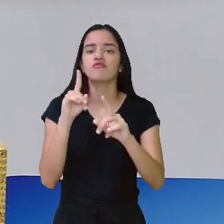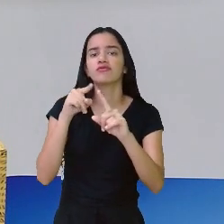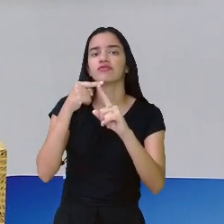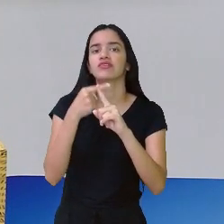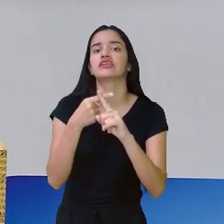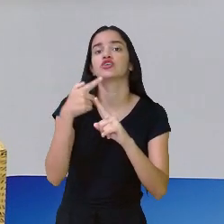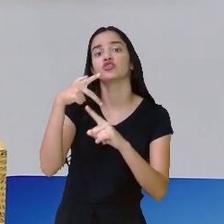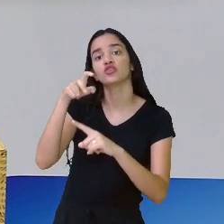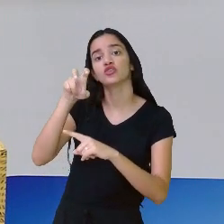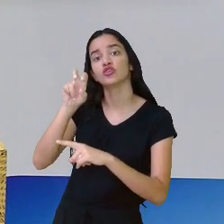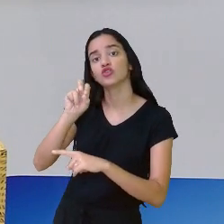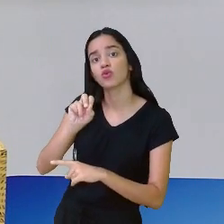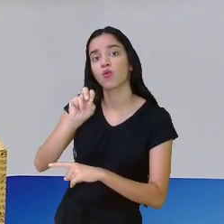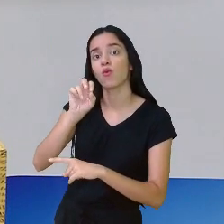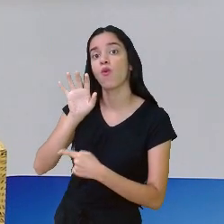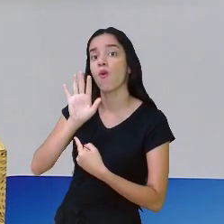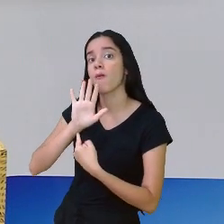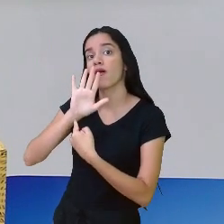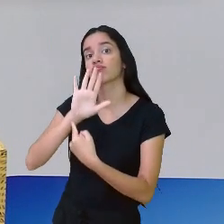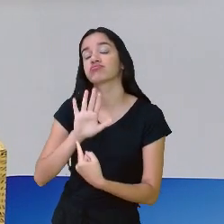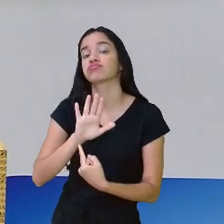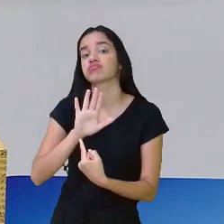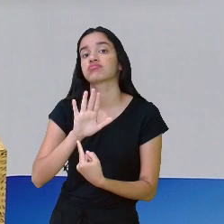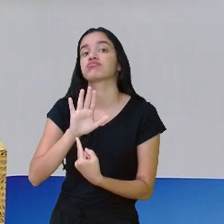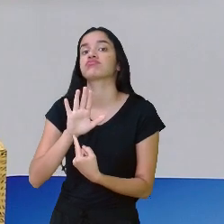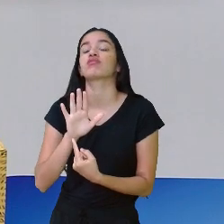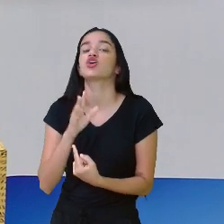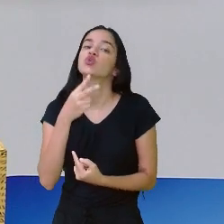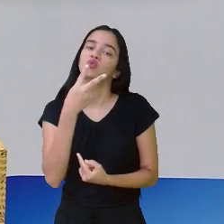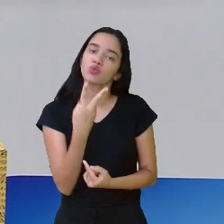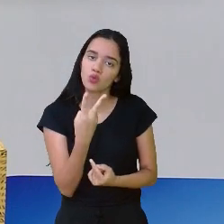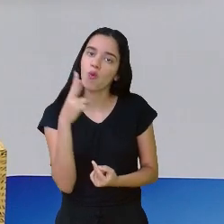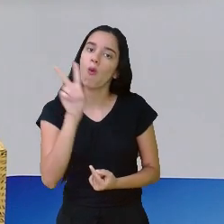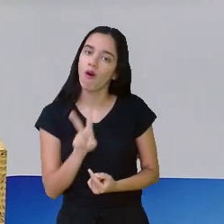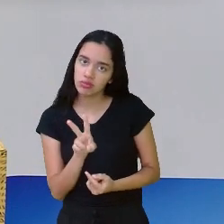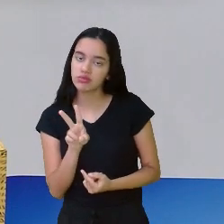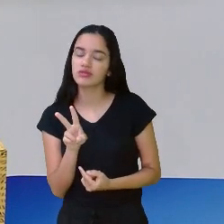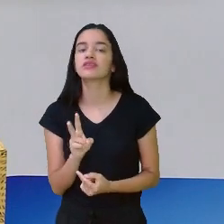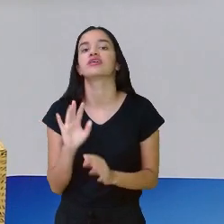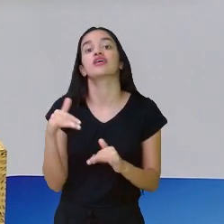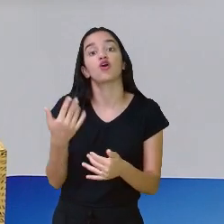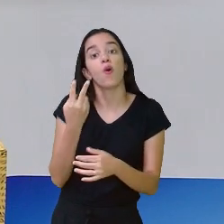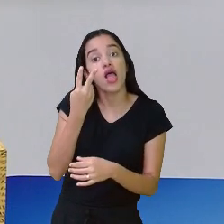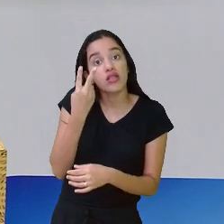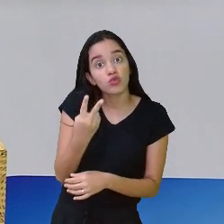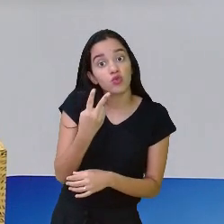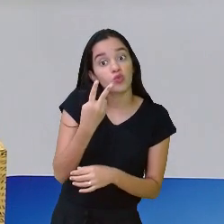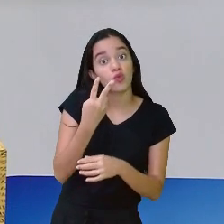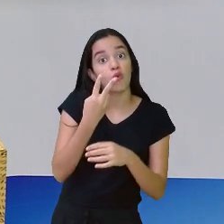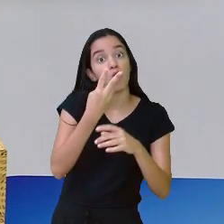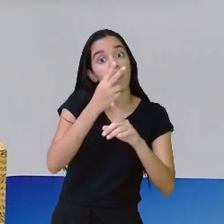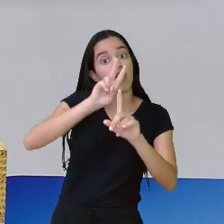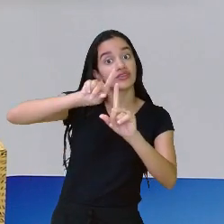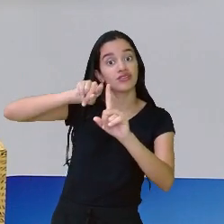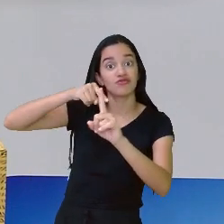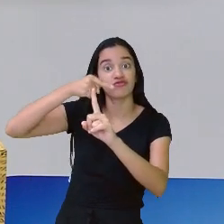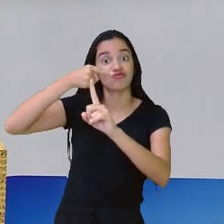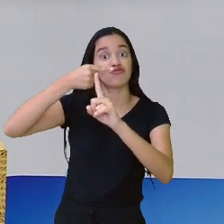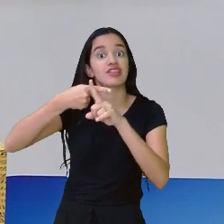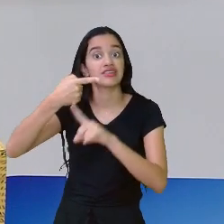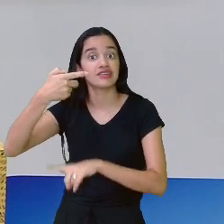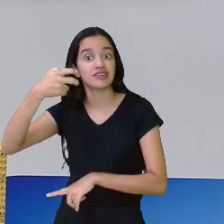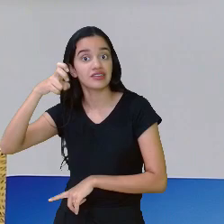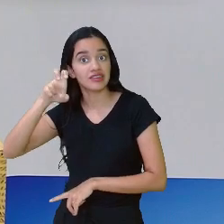50 apareceu, né? Apareceu 2 vezes, então é 2 vezes